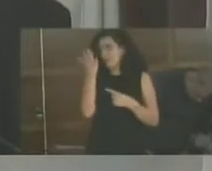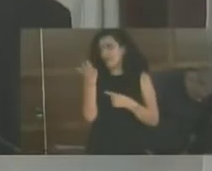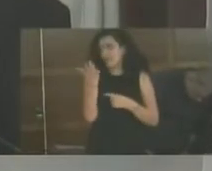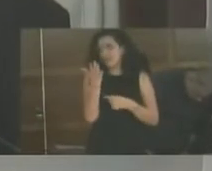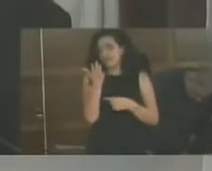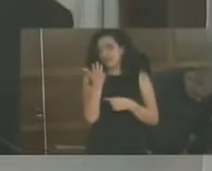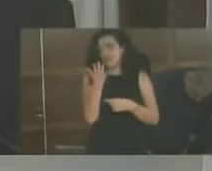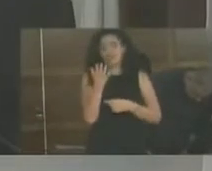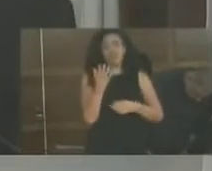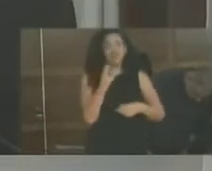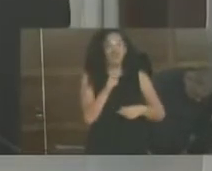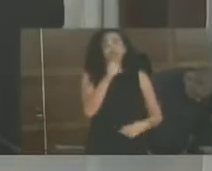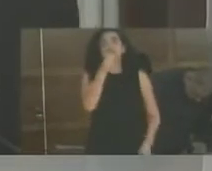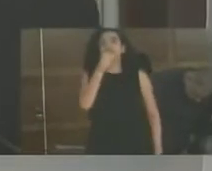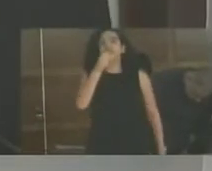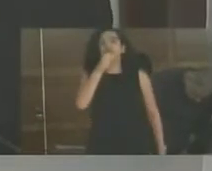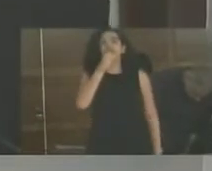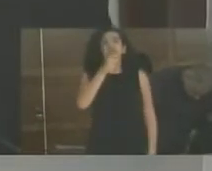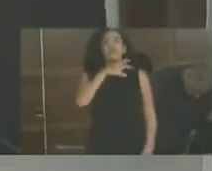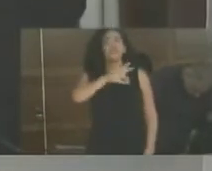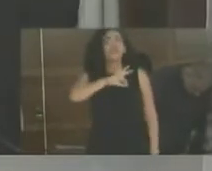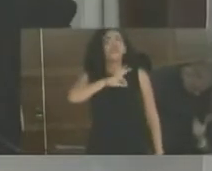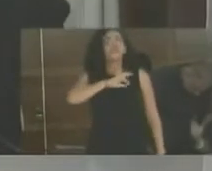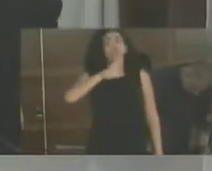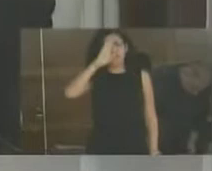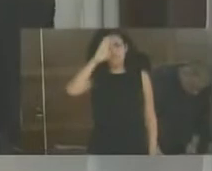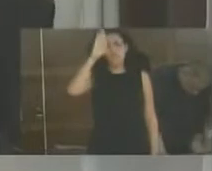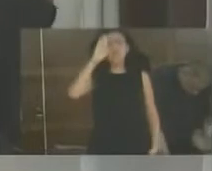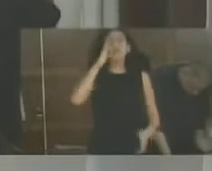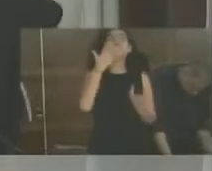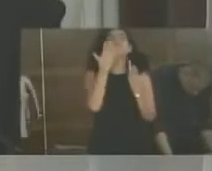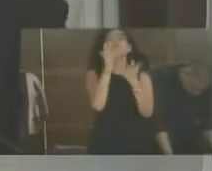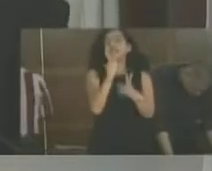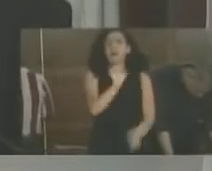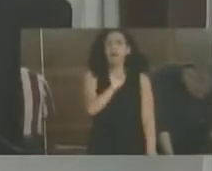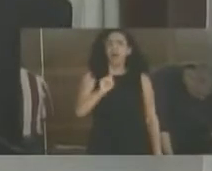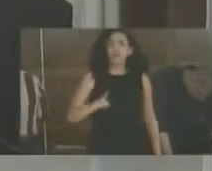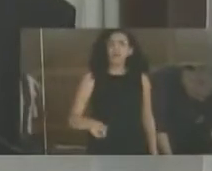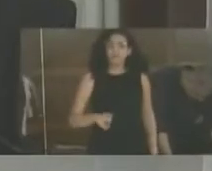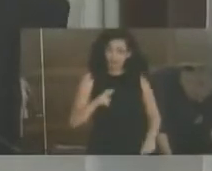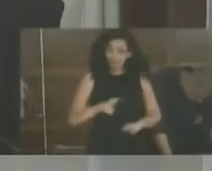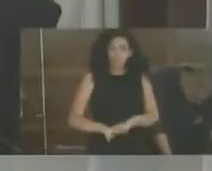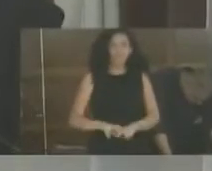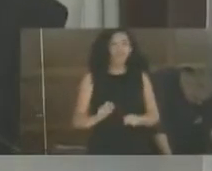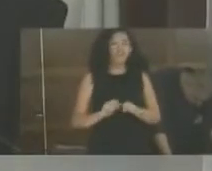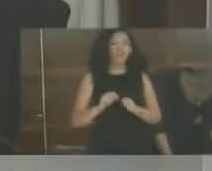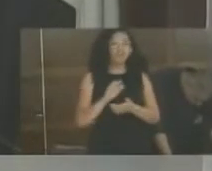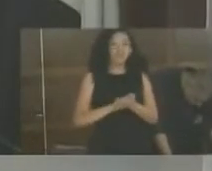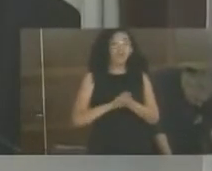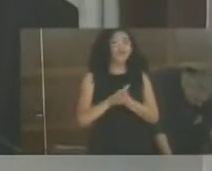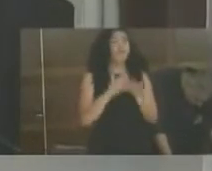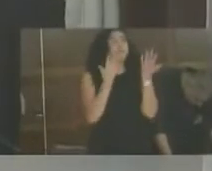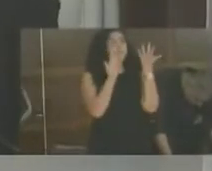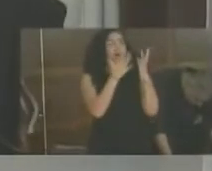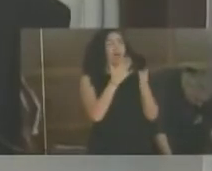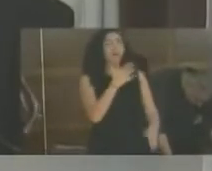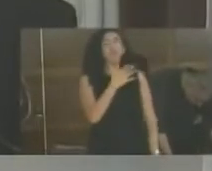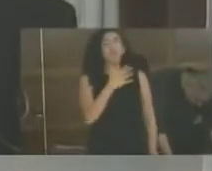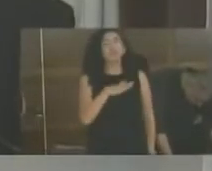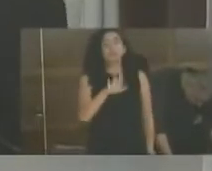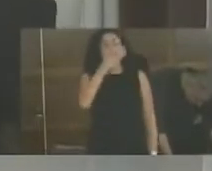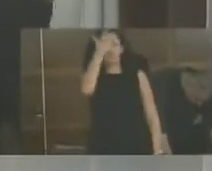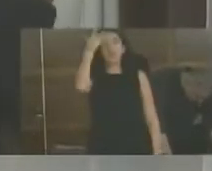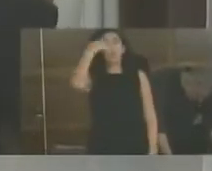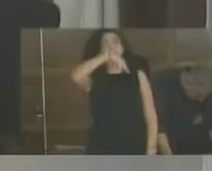Vai entrevista lá no batalhão, comandante, parabéns. Parabéns não, pô, ele tá de bunda sentada lá, pô. Parabéns pro cabo, pro sargento,